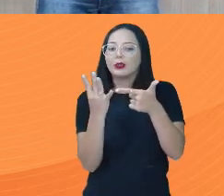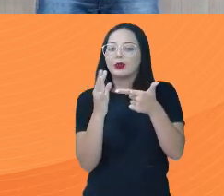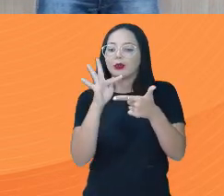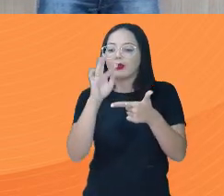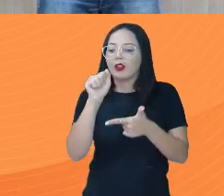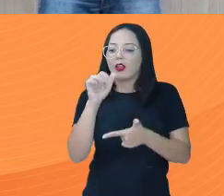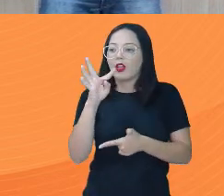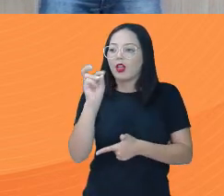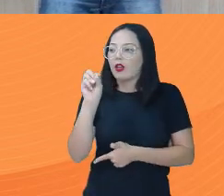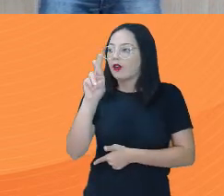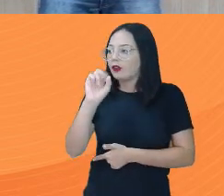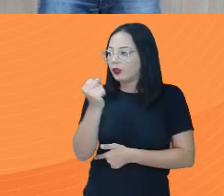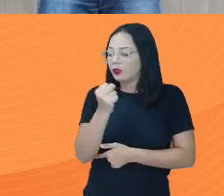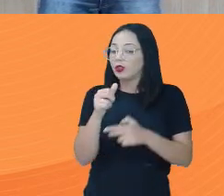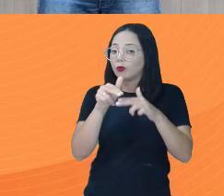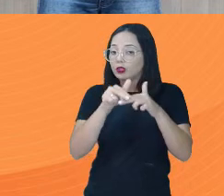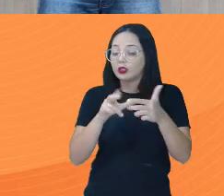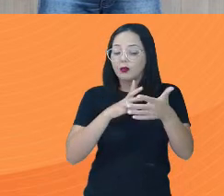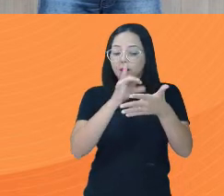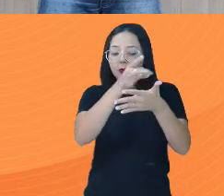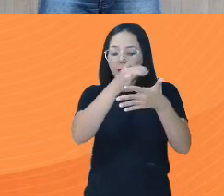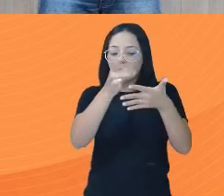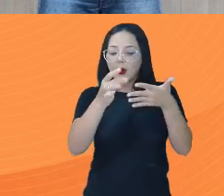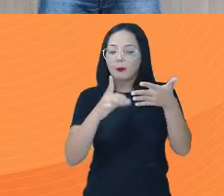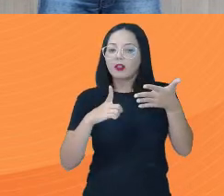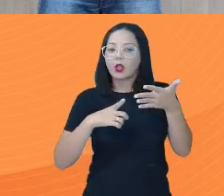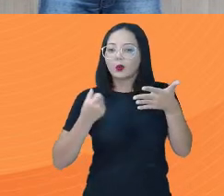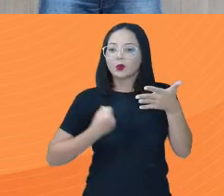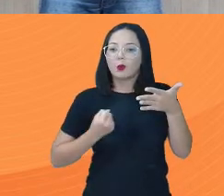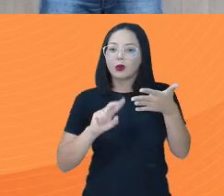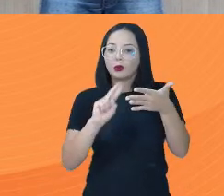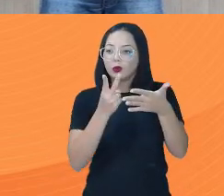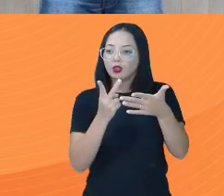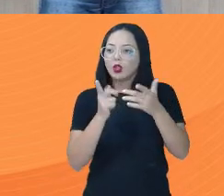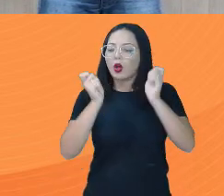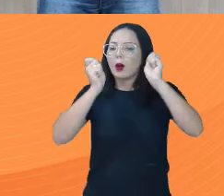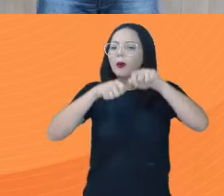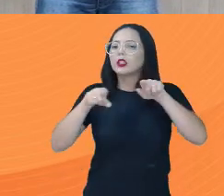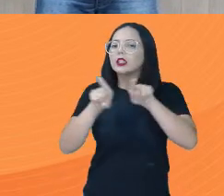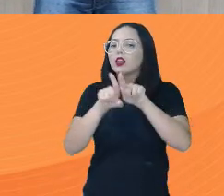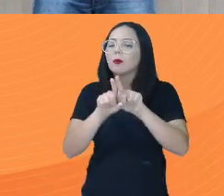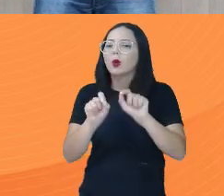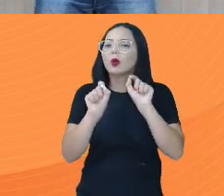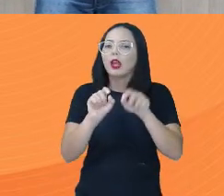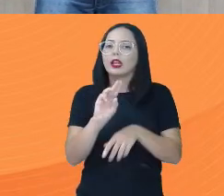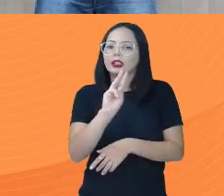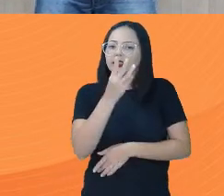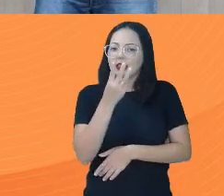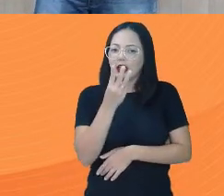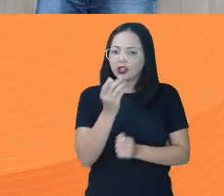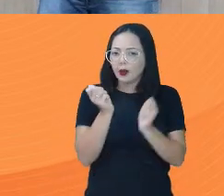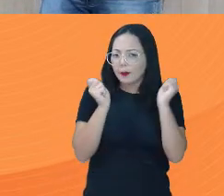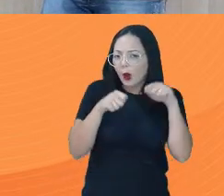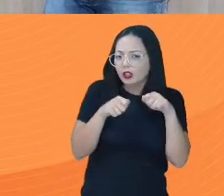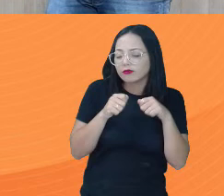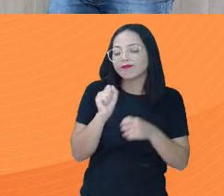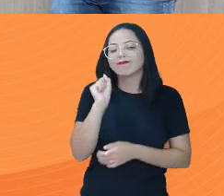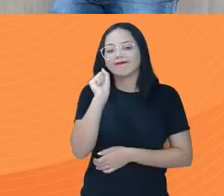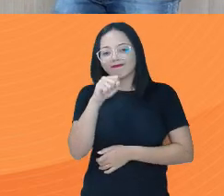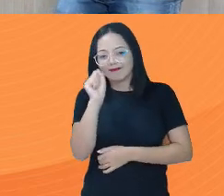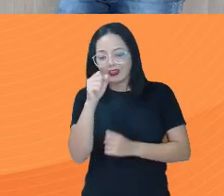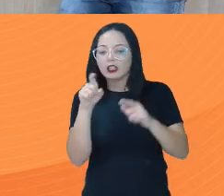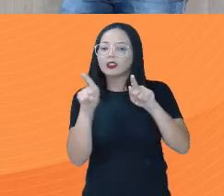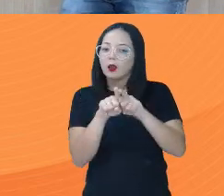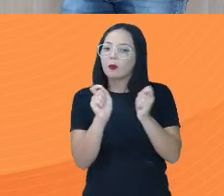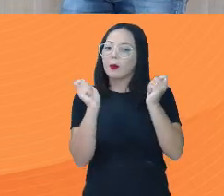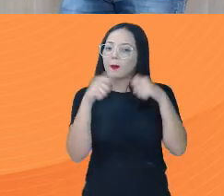fatores. Cada fator aí tendo o númerozinho 2. Tu pode escrever na forma de 3 fatores, Pedro? Pode. Eu poderia escrever